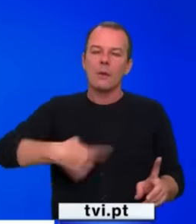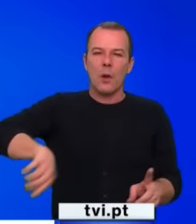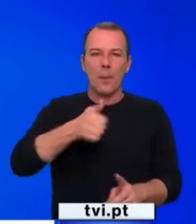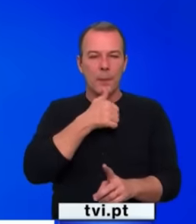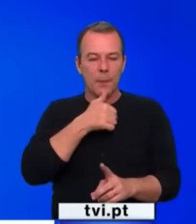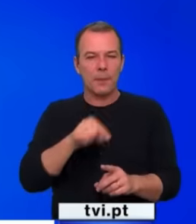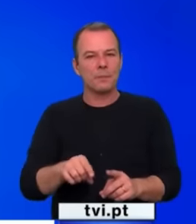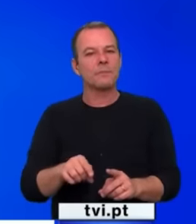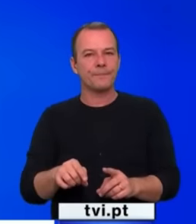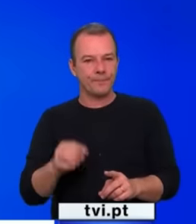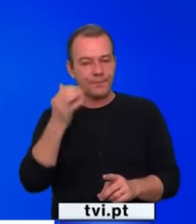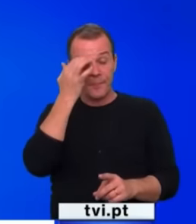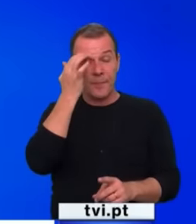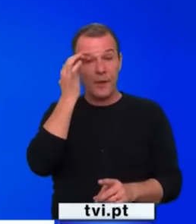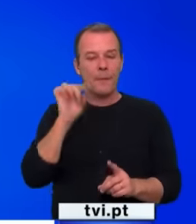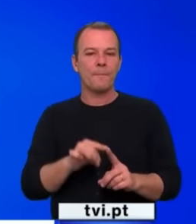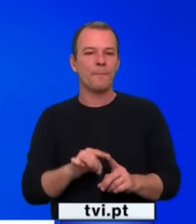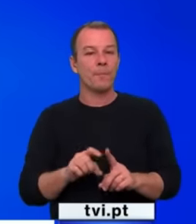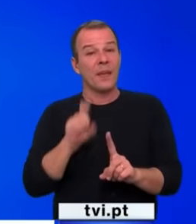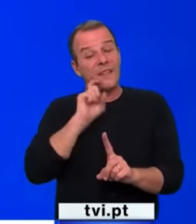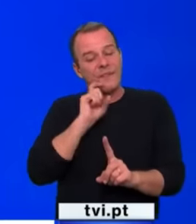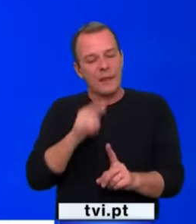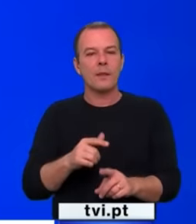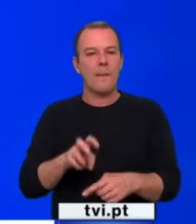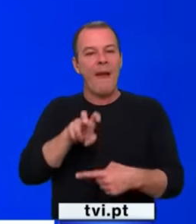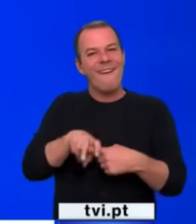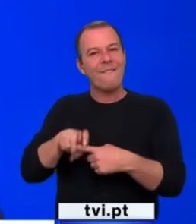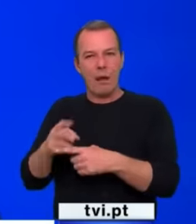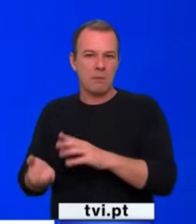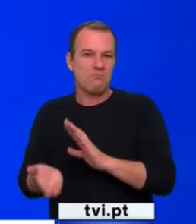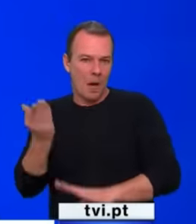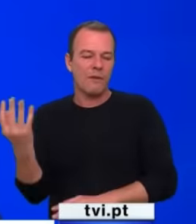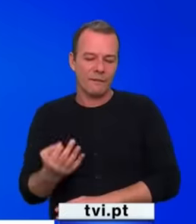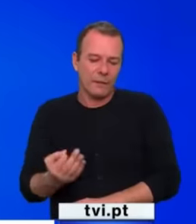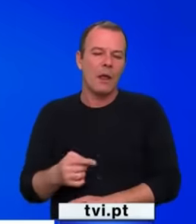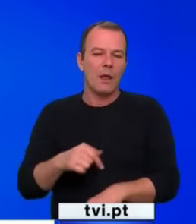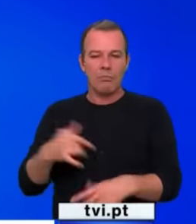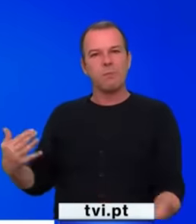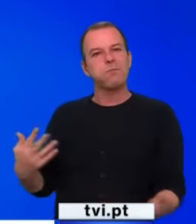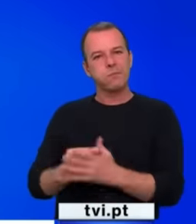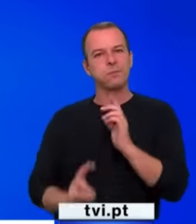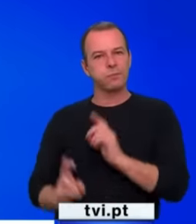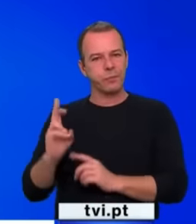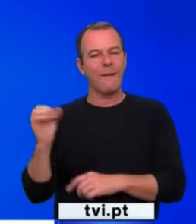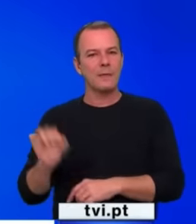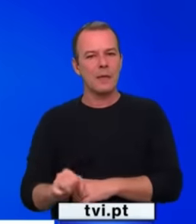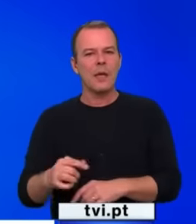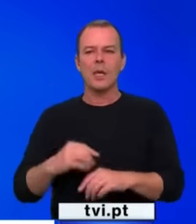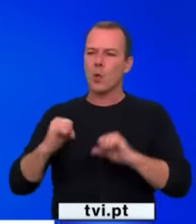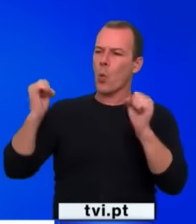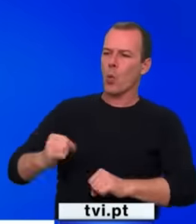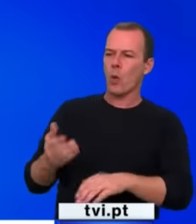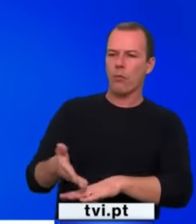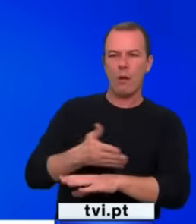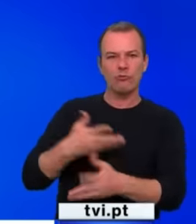nós temos defendido o aumento das vagas. Mas não fizeram nada por isso. Nós temos defendido o aumento das vagas, elas têm aumentado. Estou a falar de abrir ao chegou-se já a um pré-acordo com os médicos, com o um